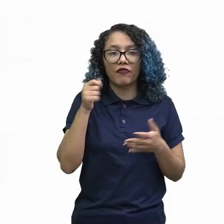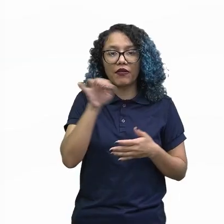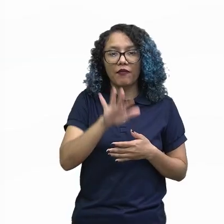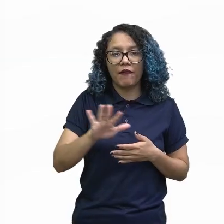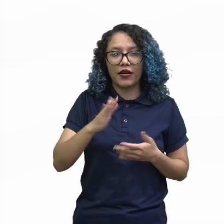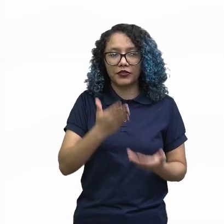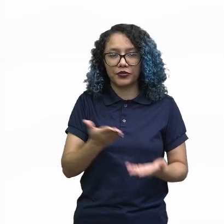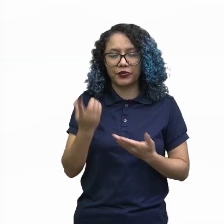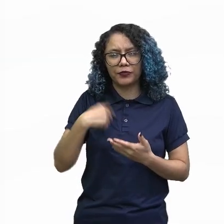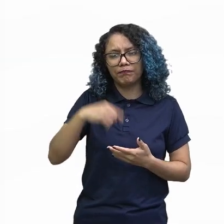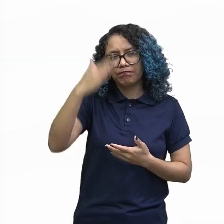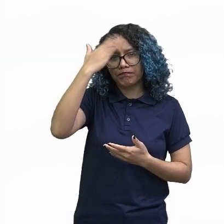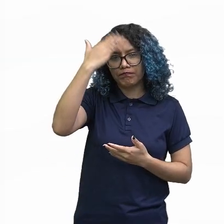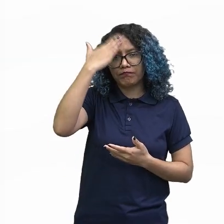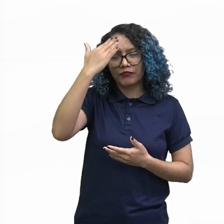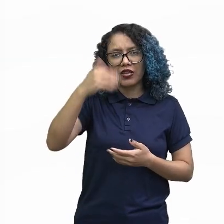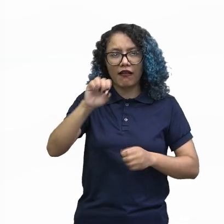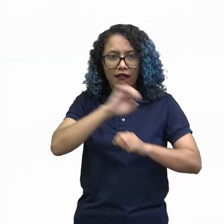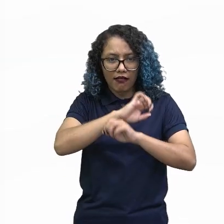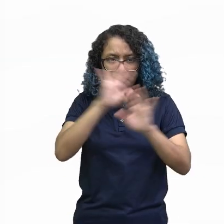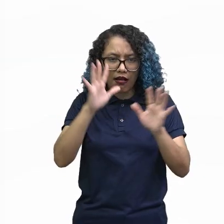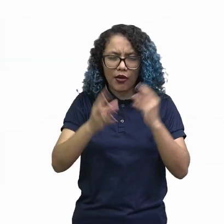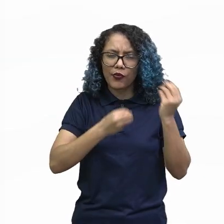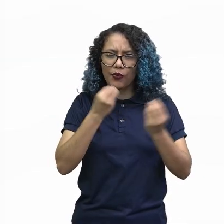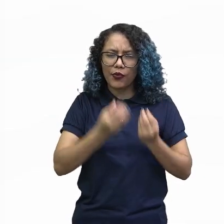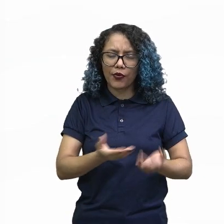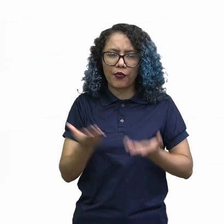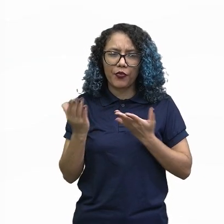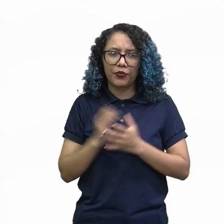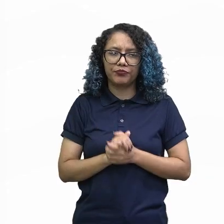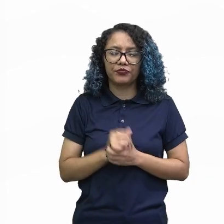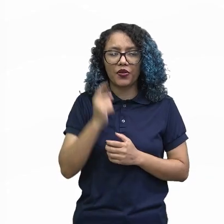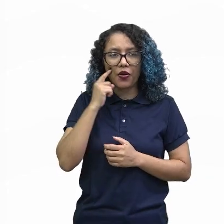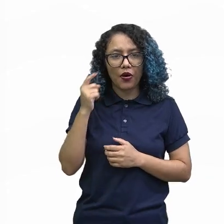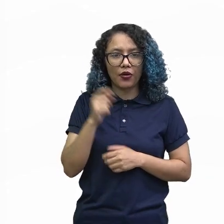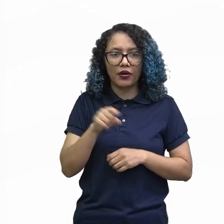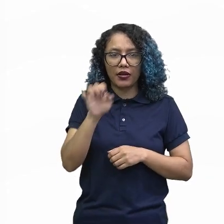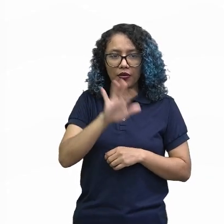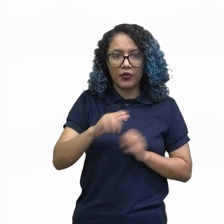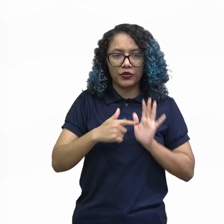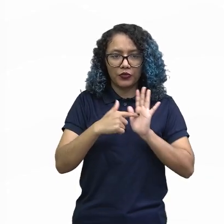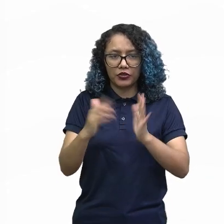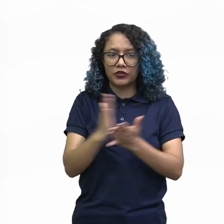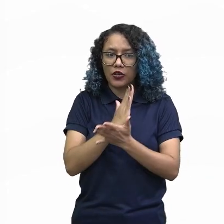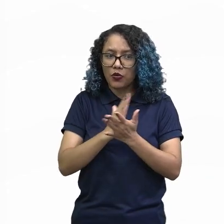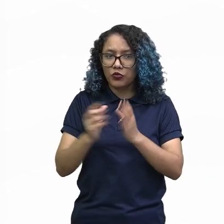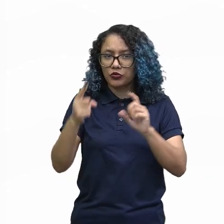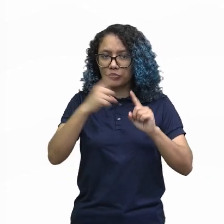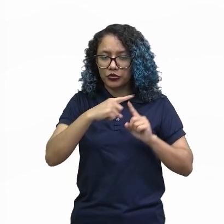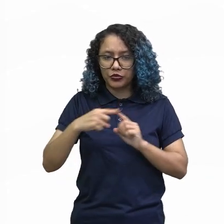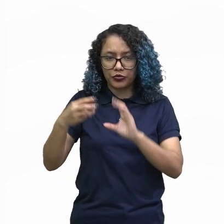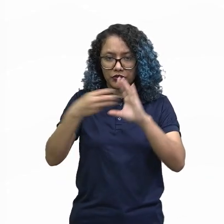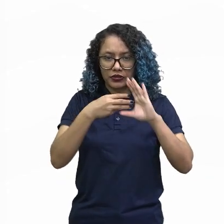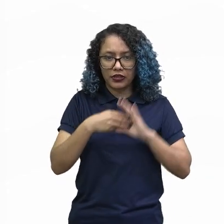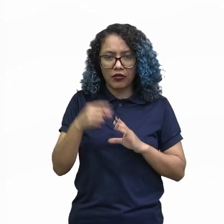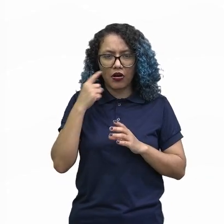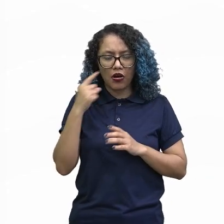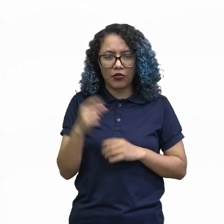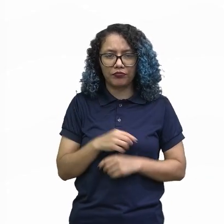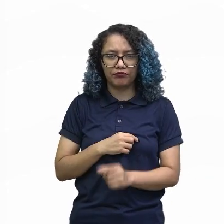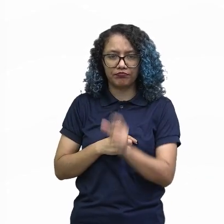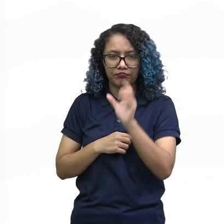imagem para a gente compreender um pouco melhor. Então observa aí esse esquema que nós temos algumas células. No centro da nossa